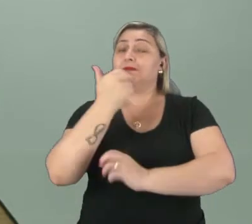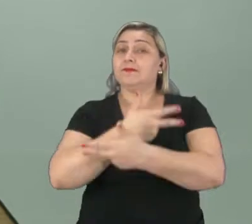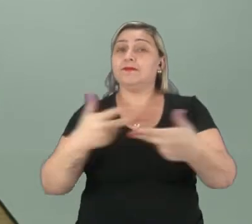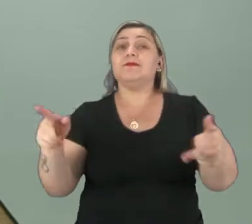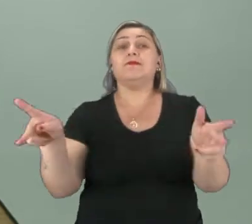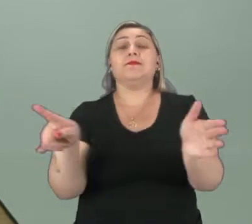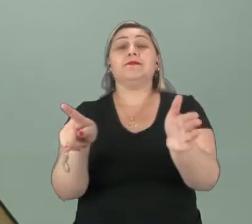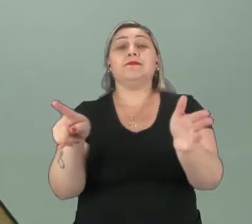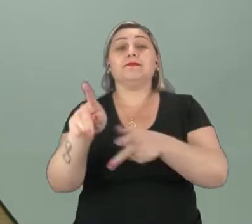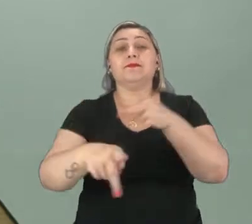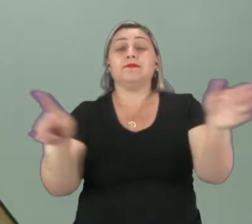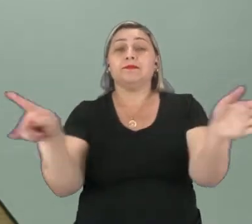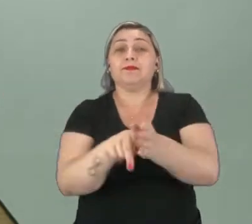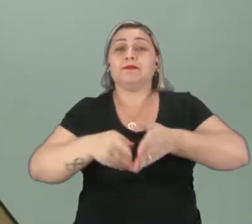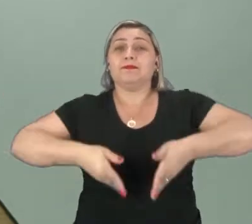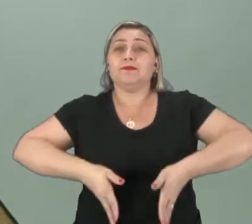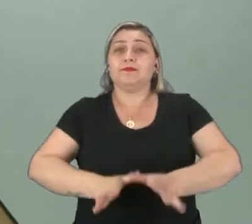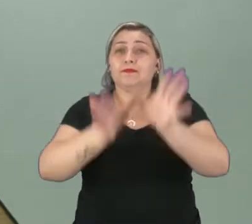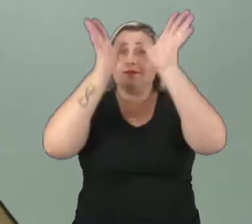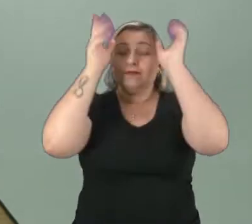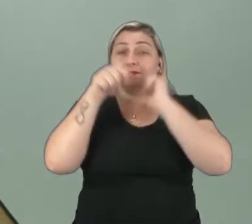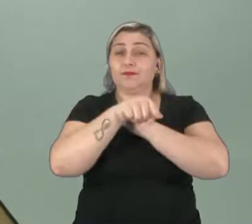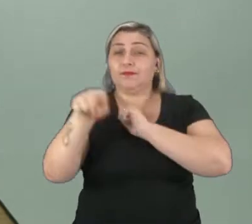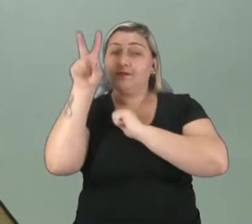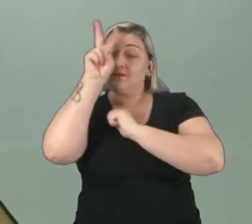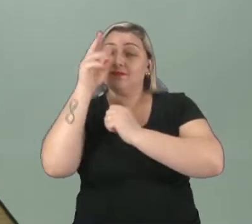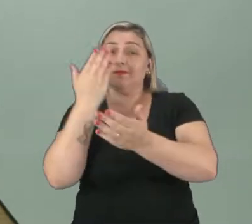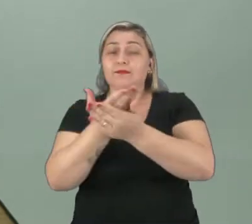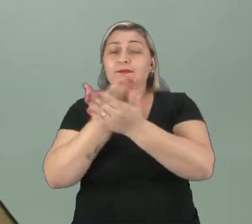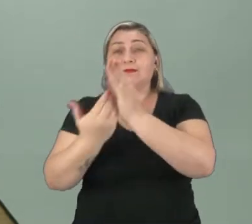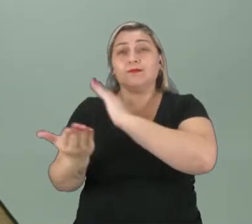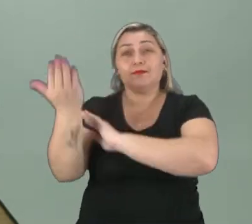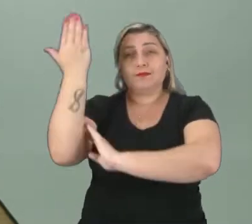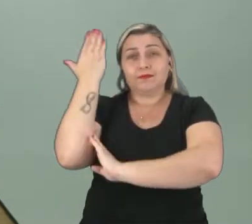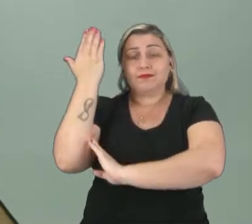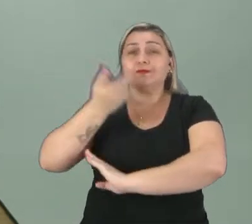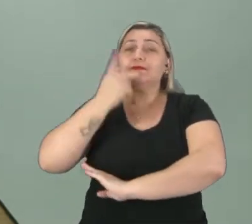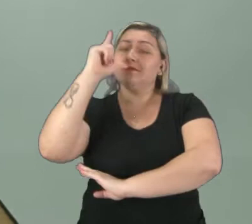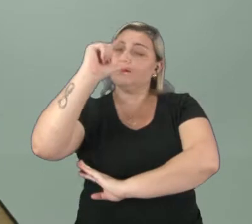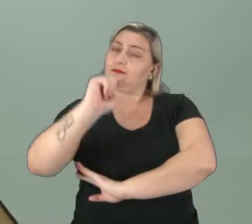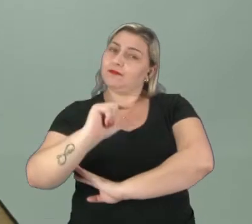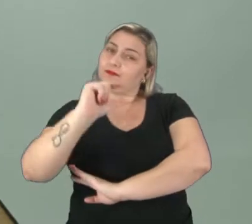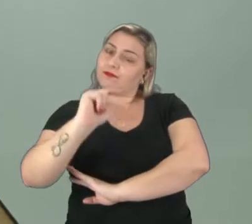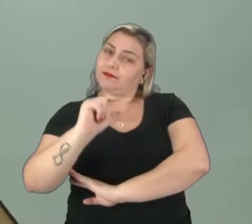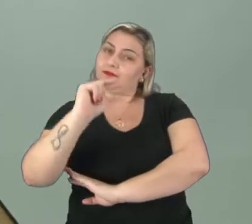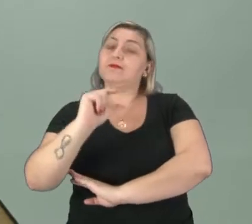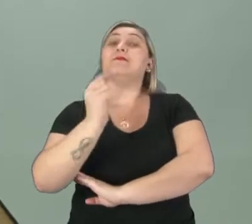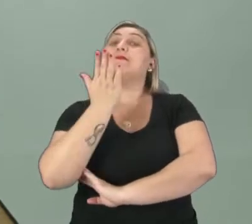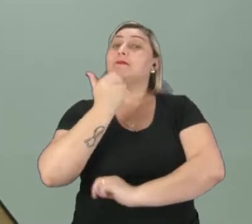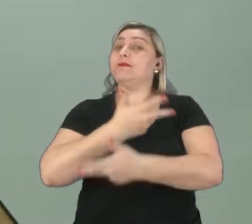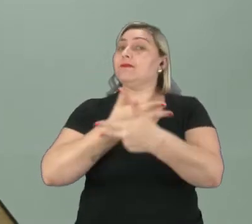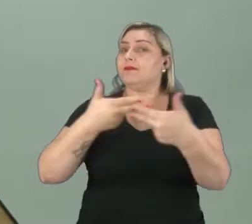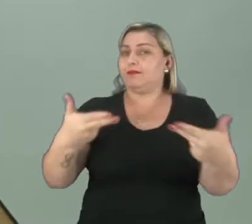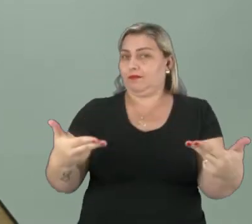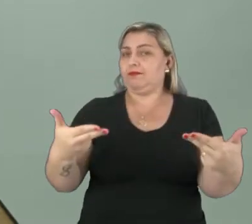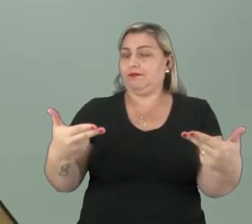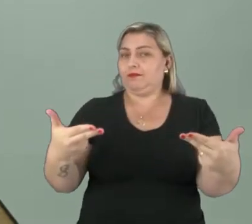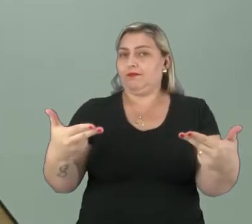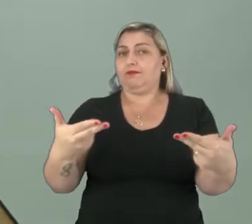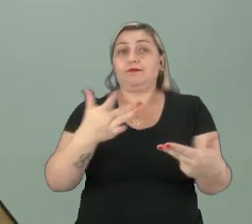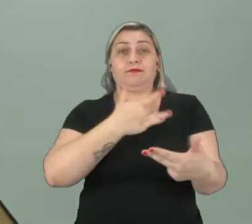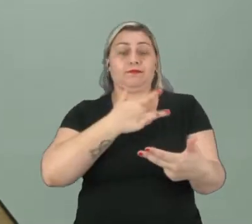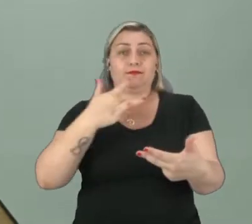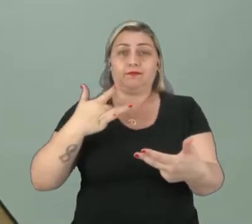da população acriana. Vocês se lembram que na aula passada a gente falou um pouco sobre os alimentos, né? Os